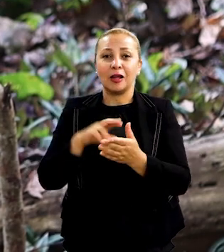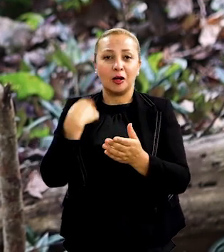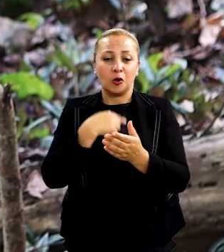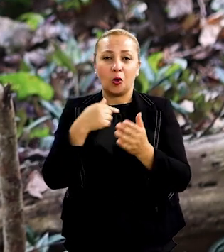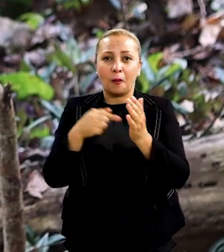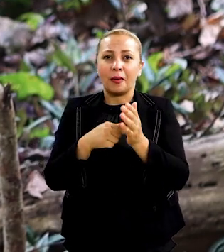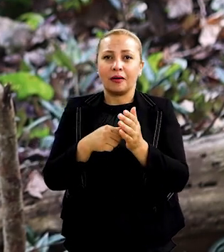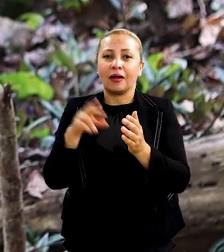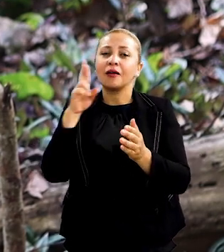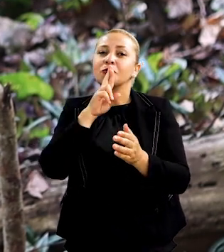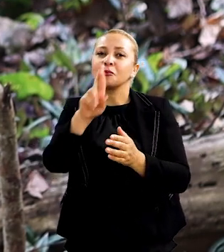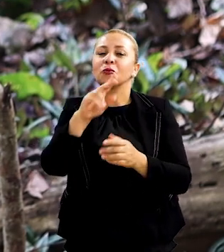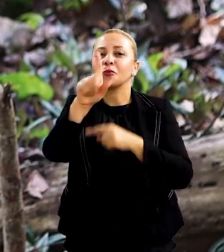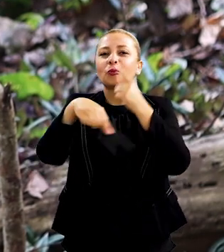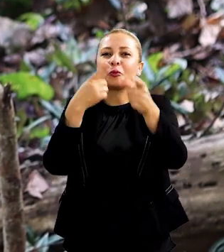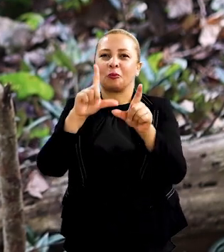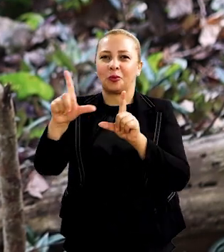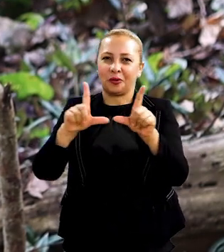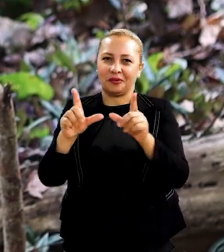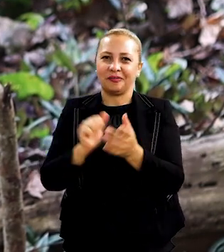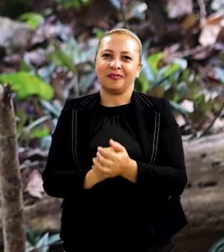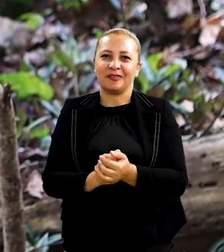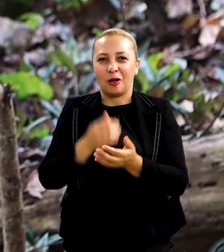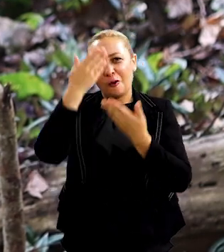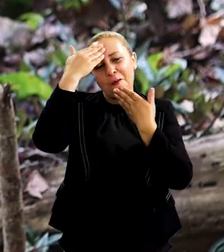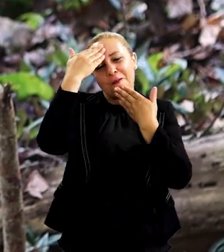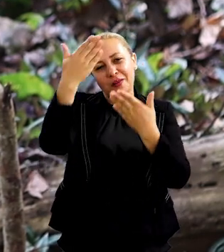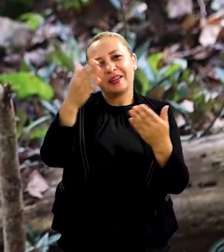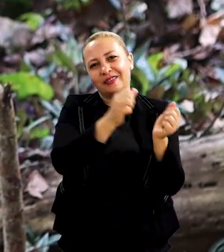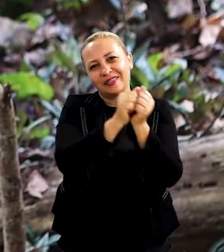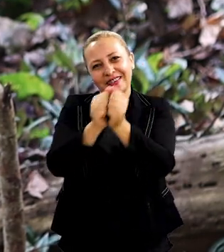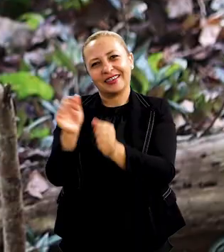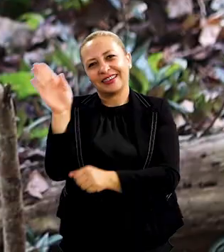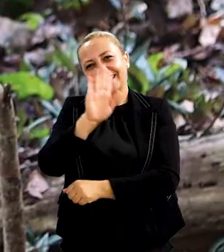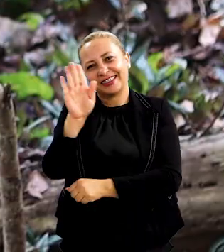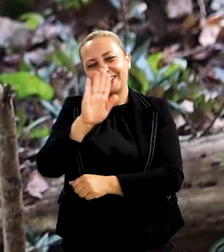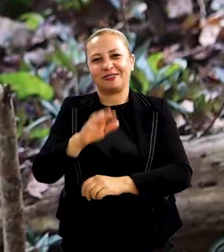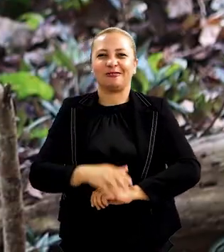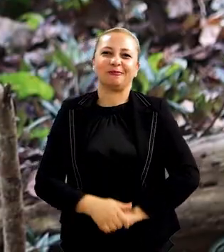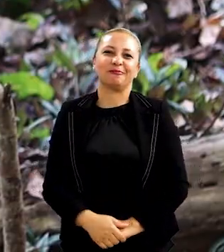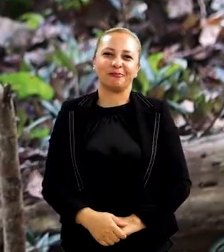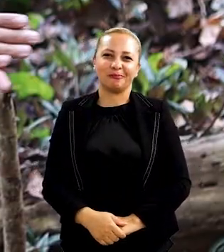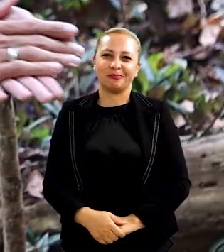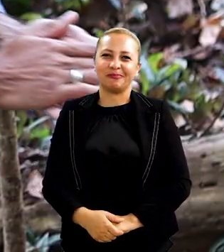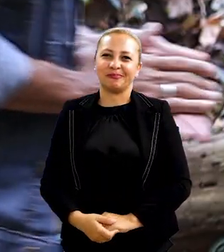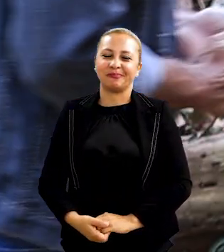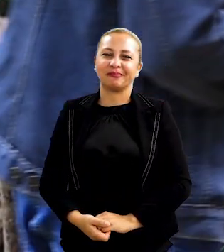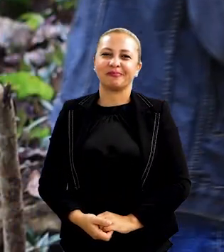universiencia@uesb.edu.br que a gente te responde em um próximo programa. Muito obrigado pela sua companhia. Até mais.